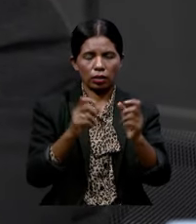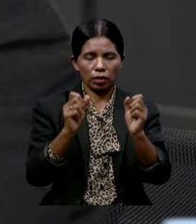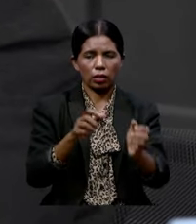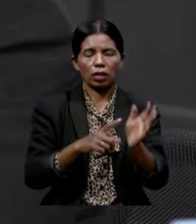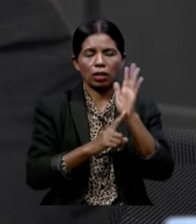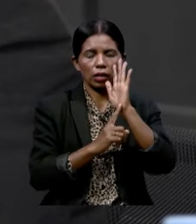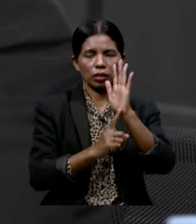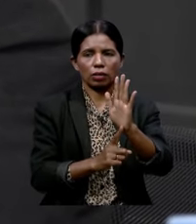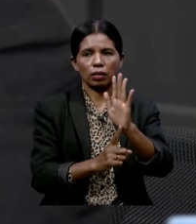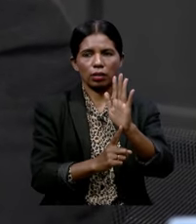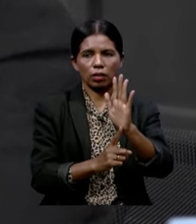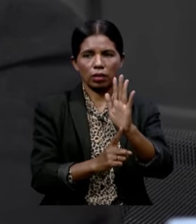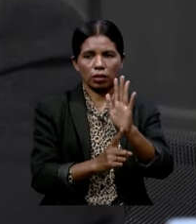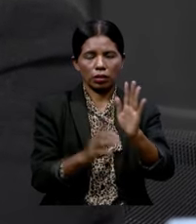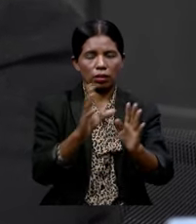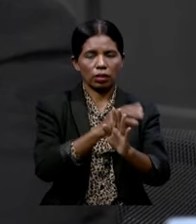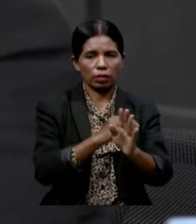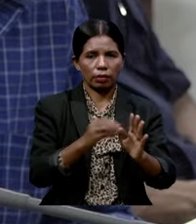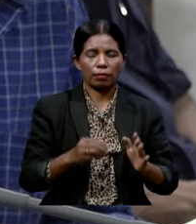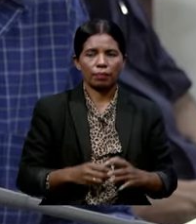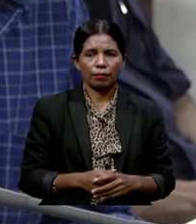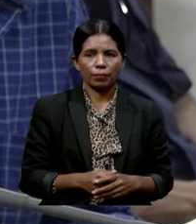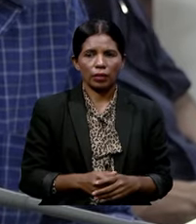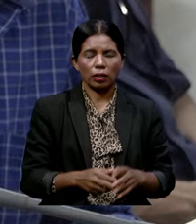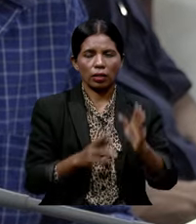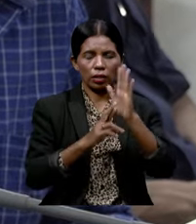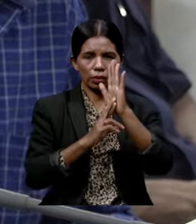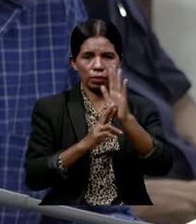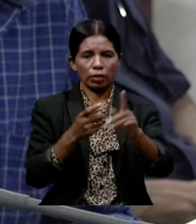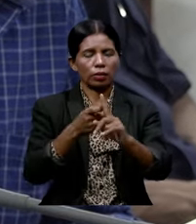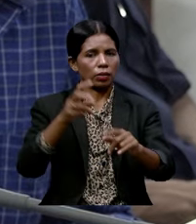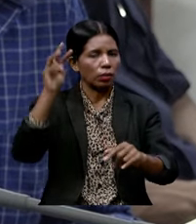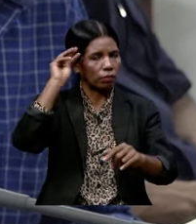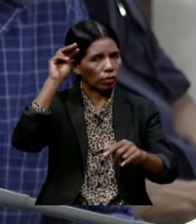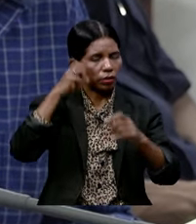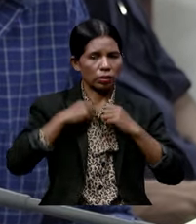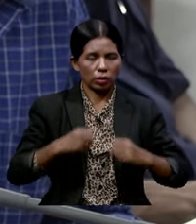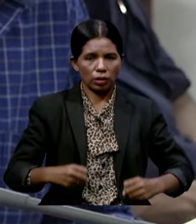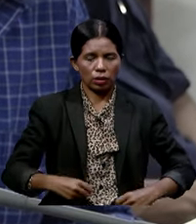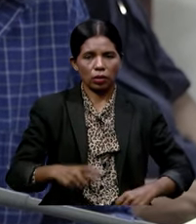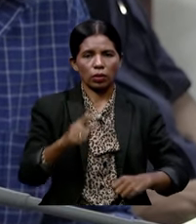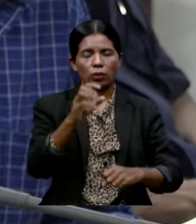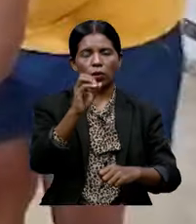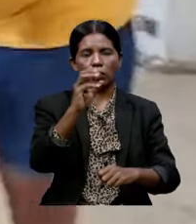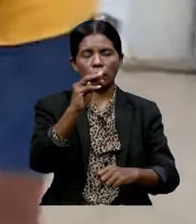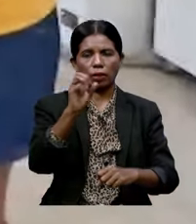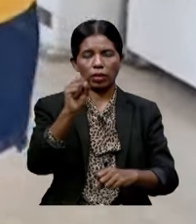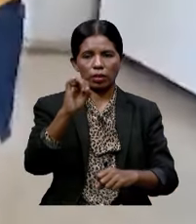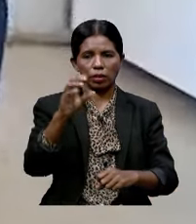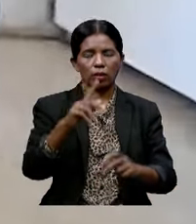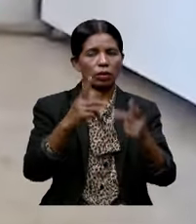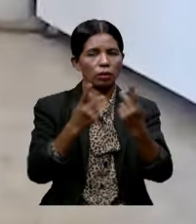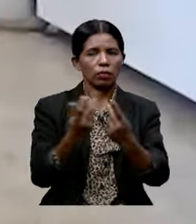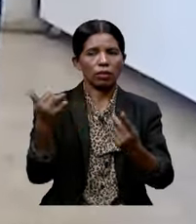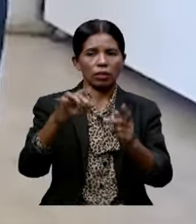tudo, provas katak nia sessão de cotas. Nunemos representante russo Ministério da Saúde, Tomásia de Souza Ateten, companhia Sira